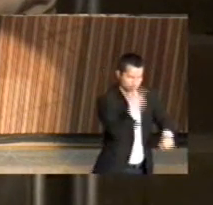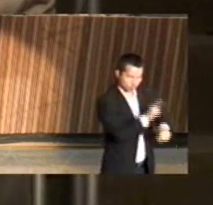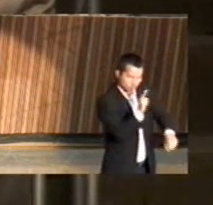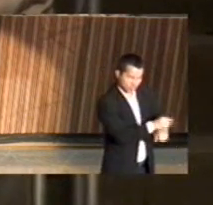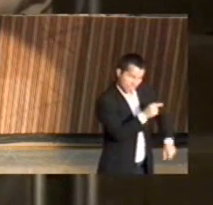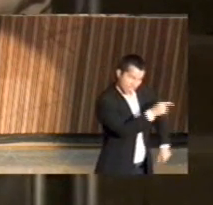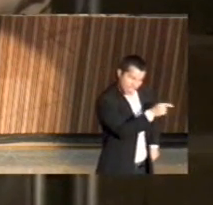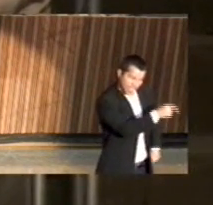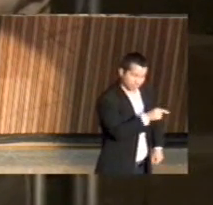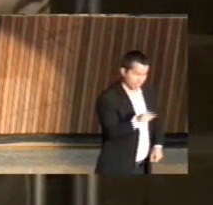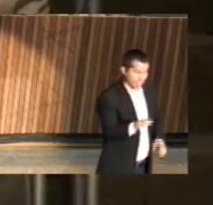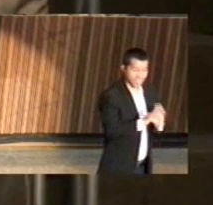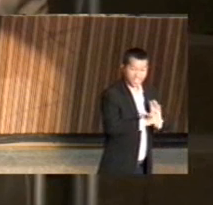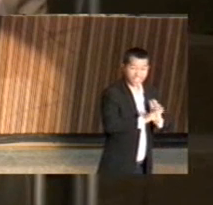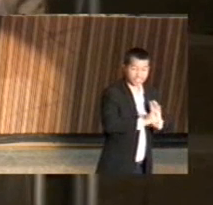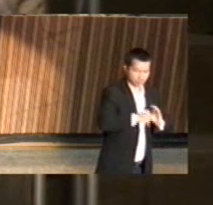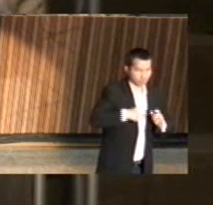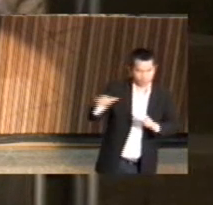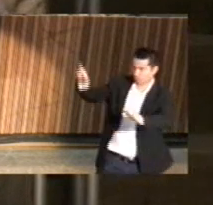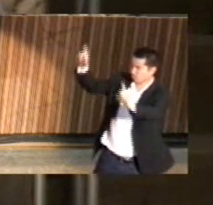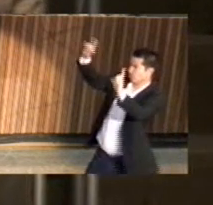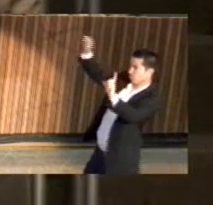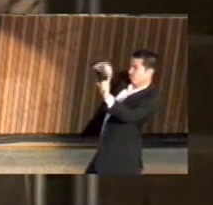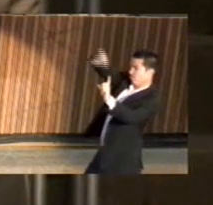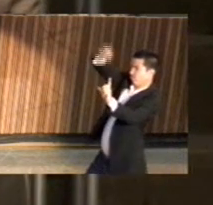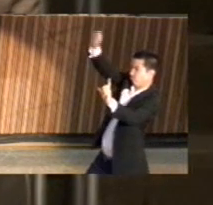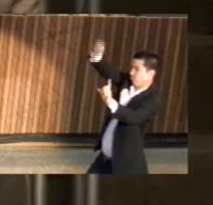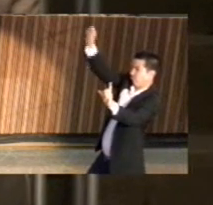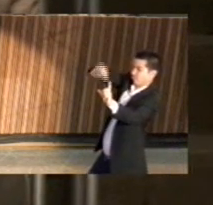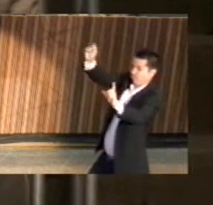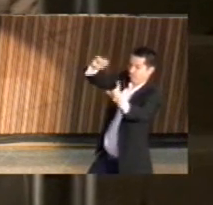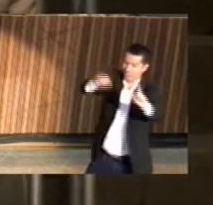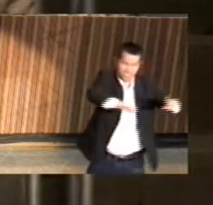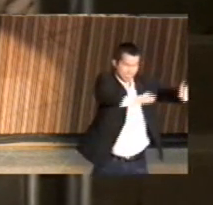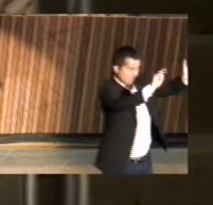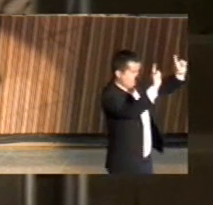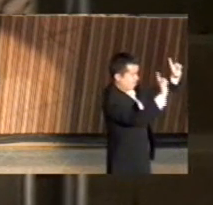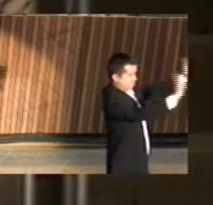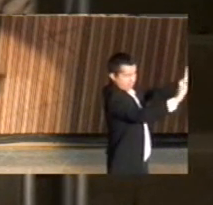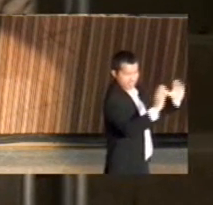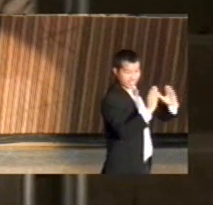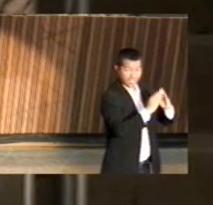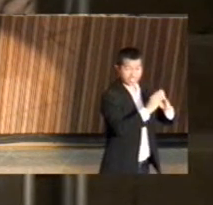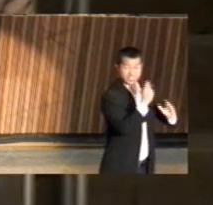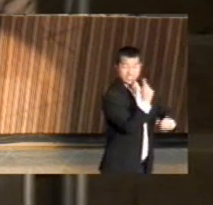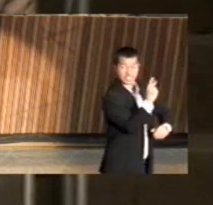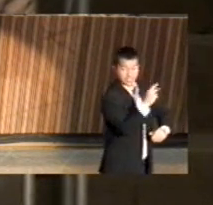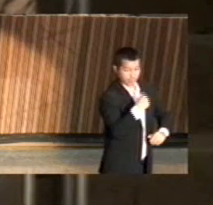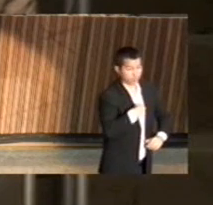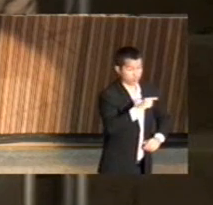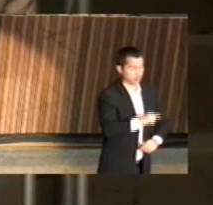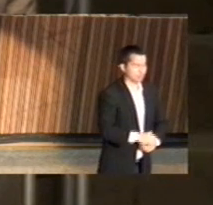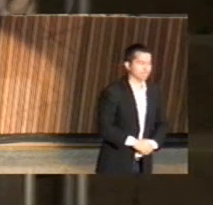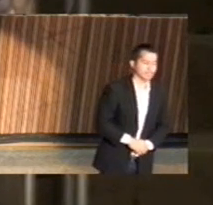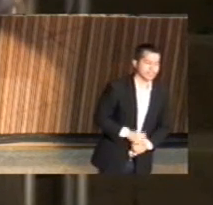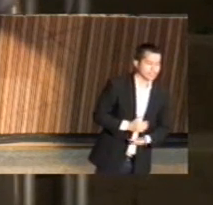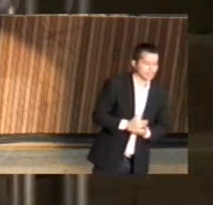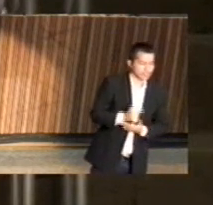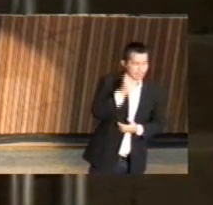Talvez você tenha sido lesado em algum direito seu, nesses relacionamentos mais significativos.